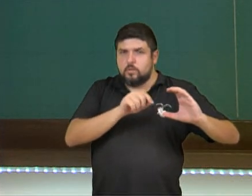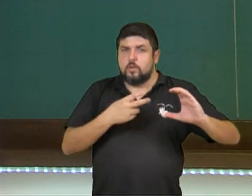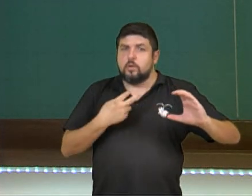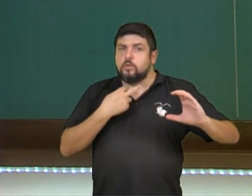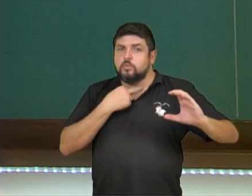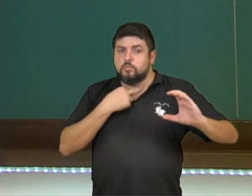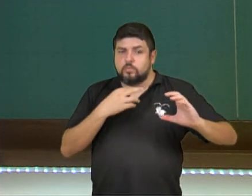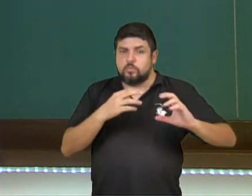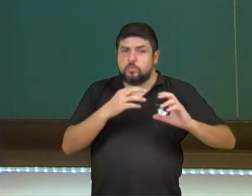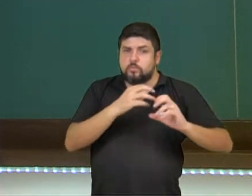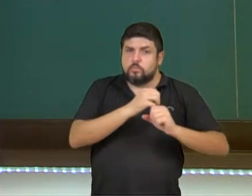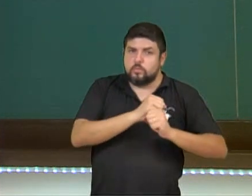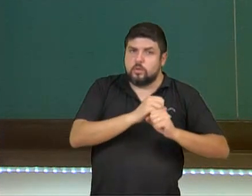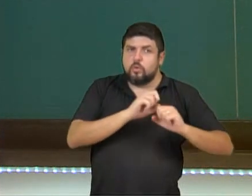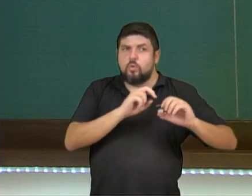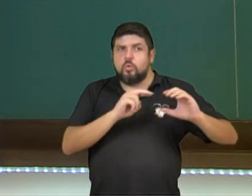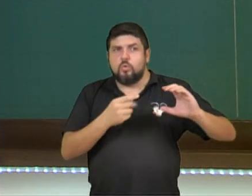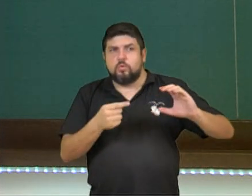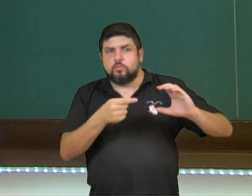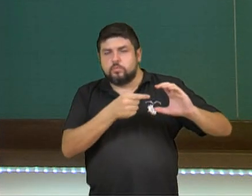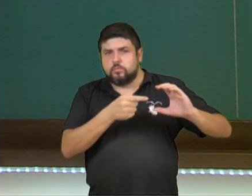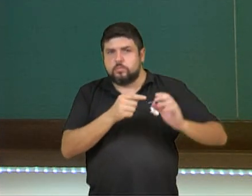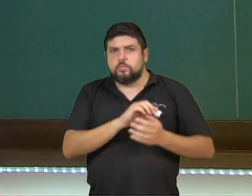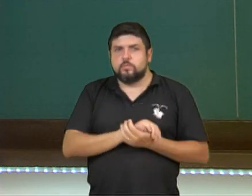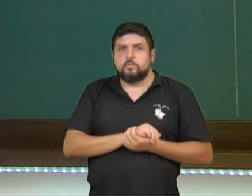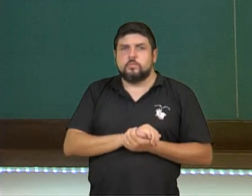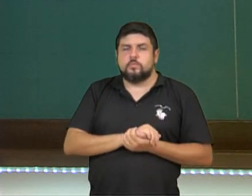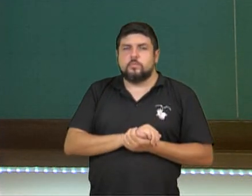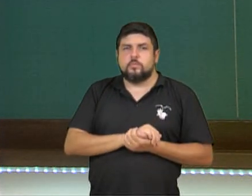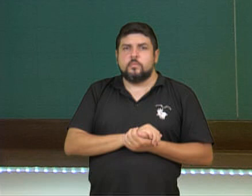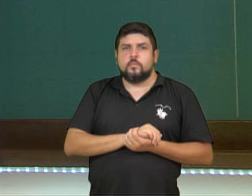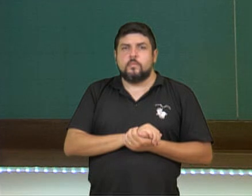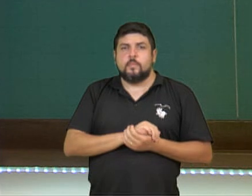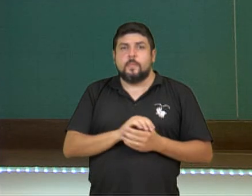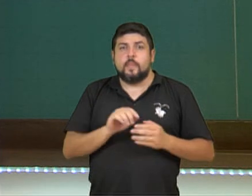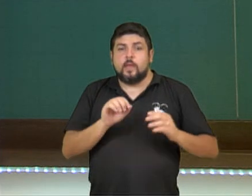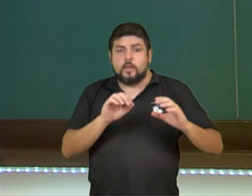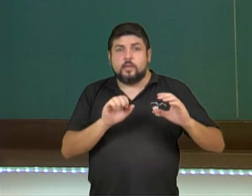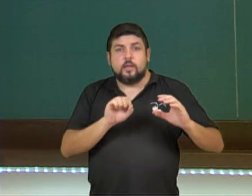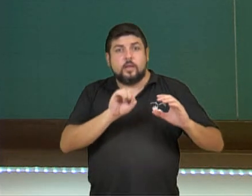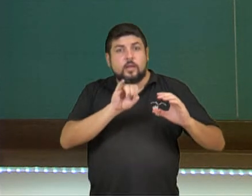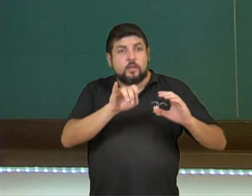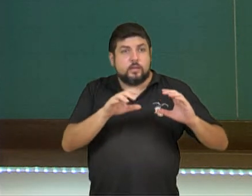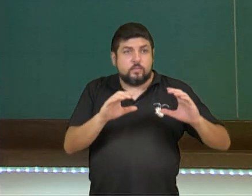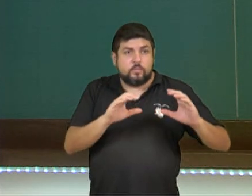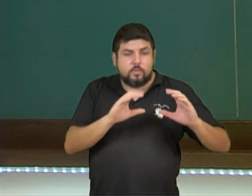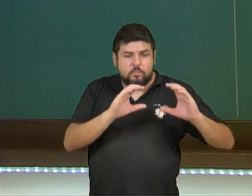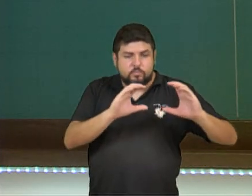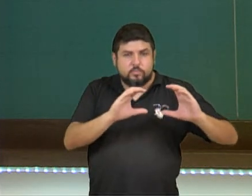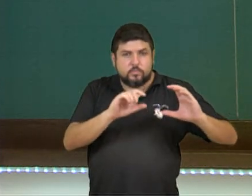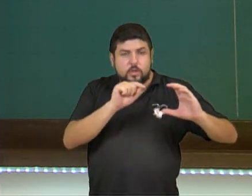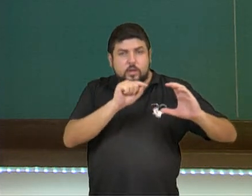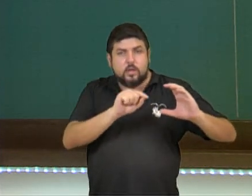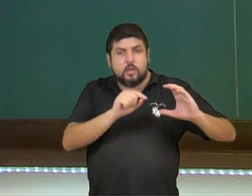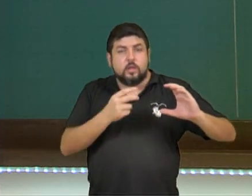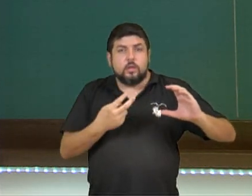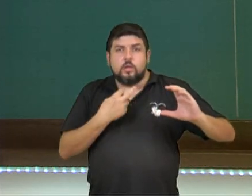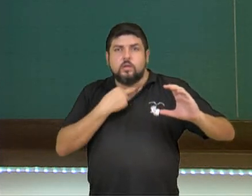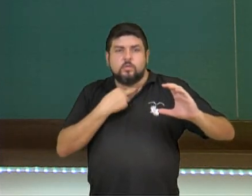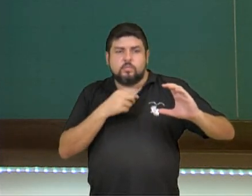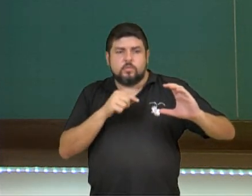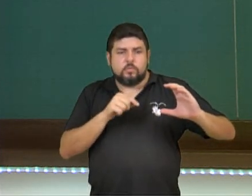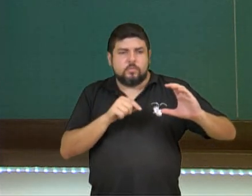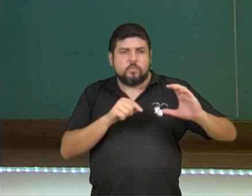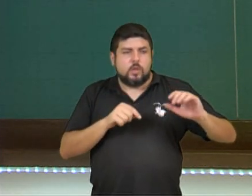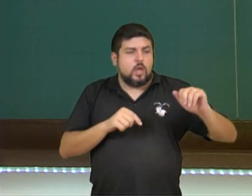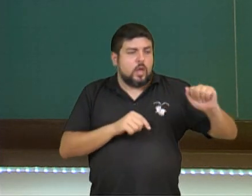e nem subtraídos, ok? Porque se eles pudessem, não precisava dos parênteses, né? Já resolvia aqui, ficava uma coisa só,